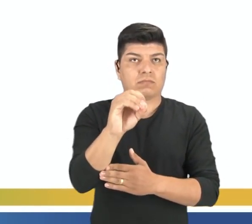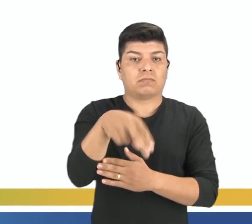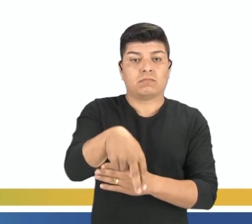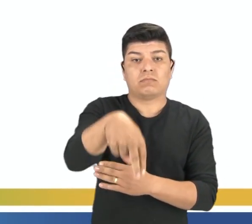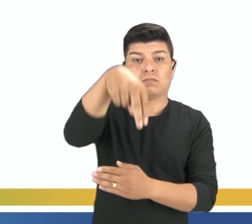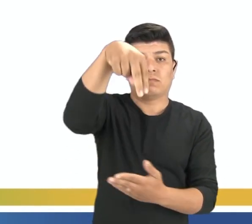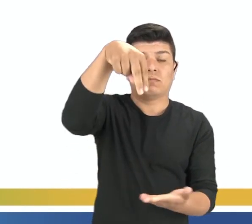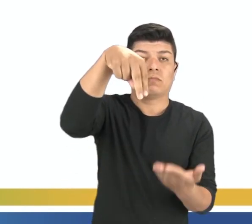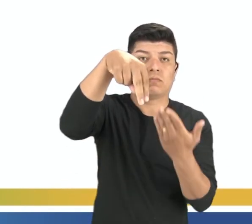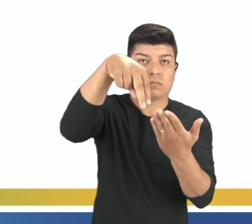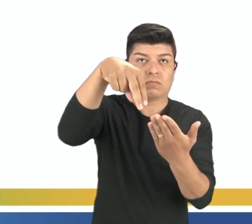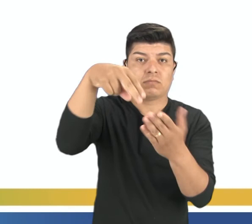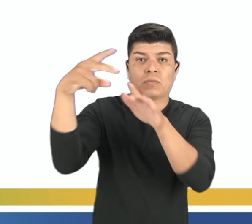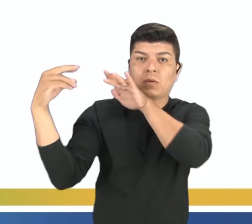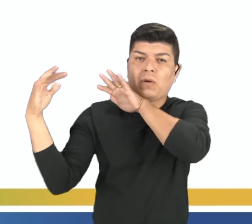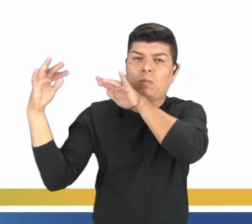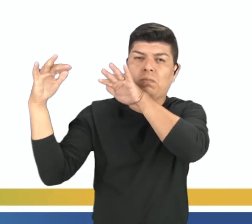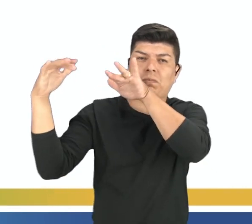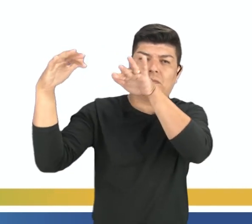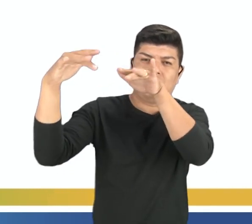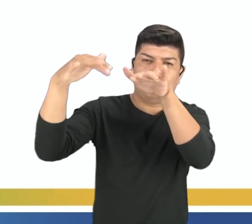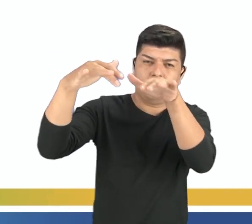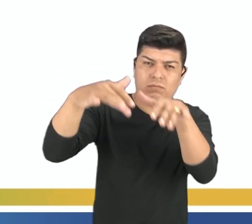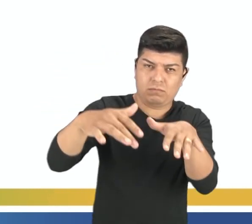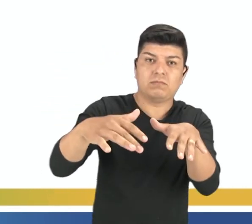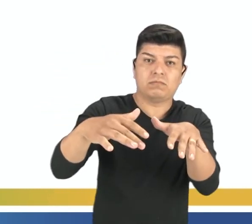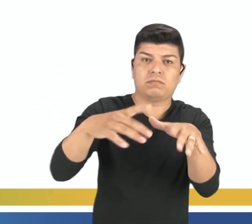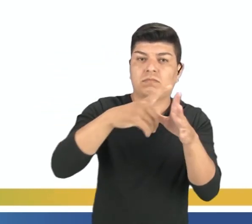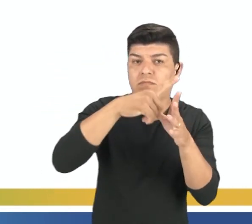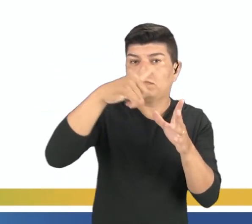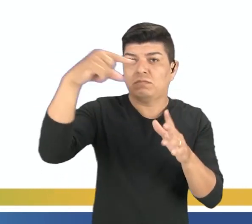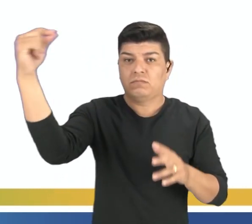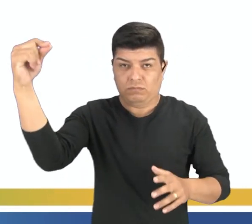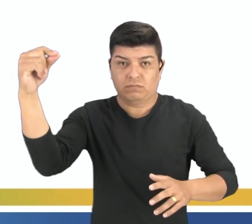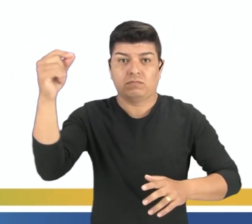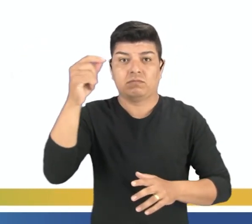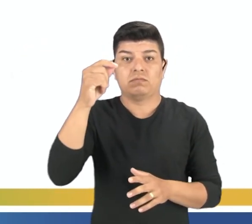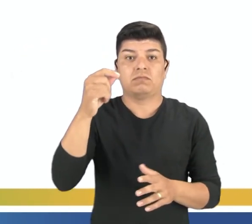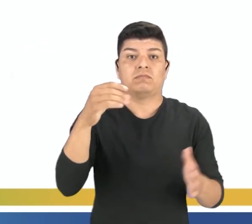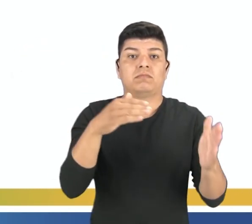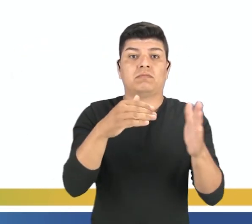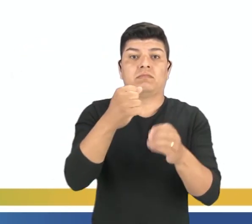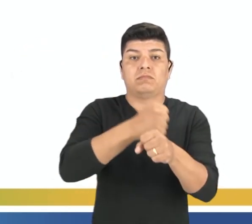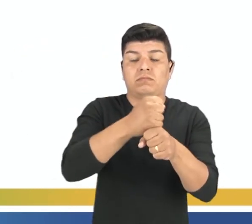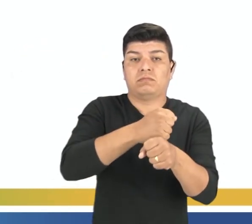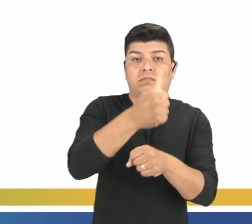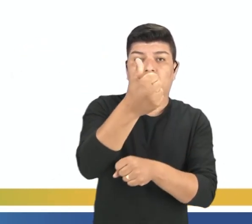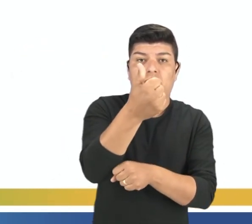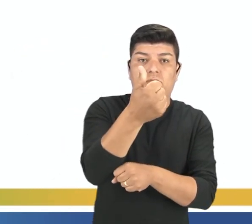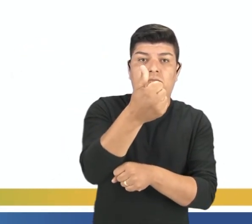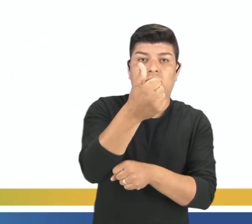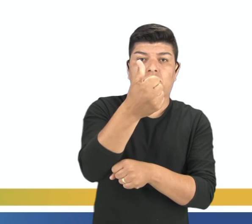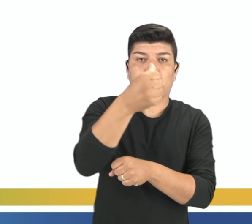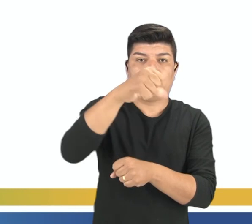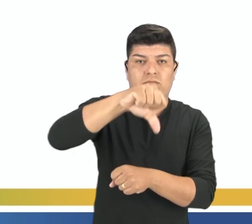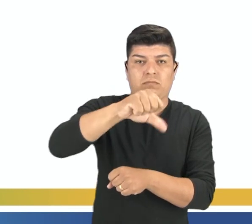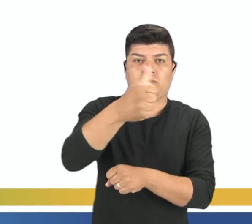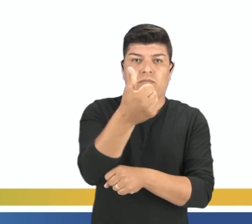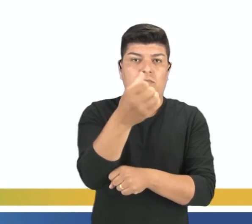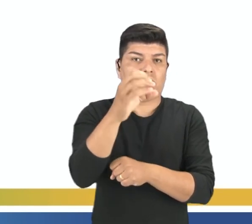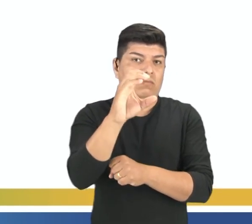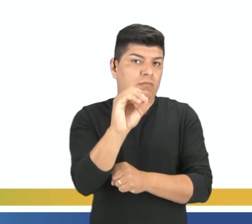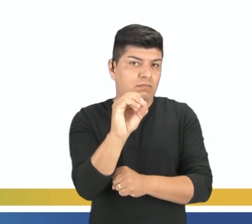repulsão desses migrantes, ou seja, a região de saída. Já em 1960 e